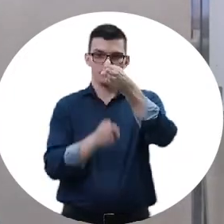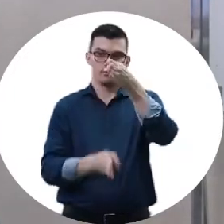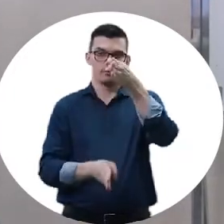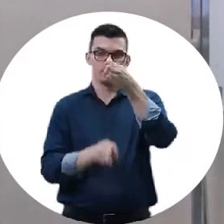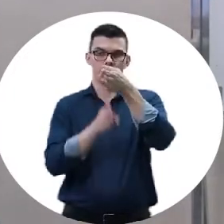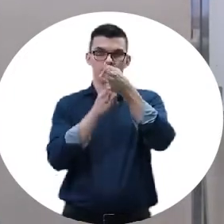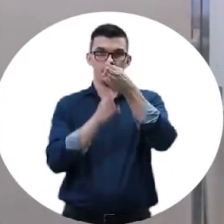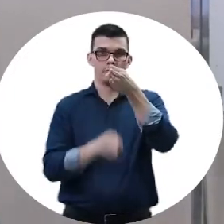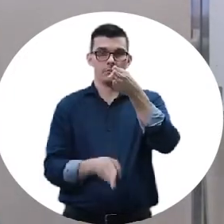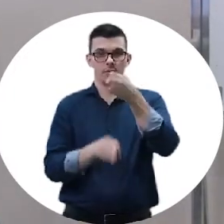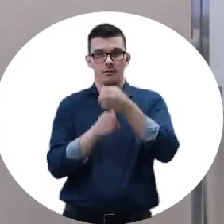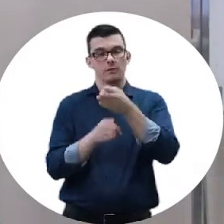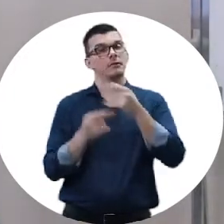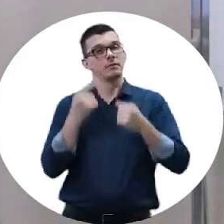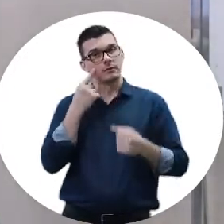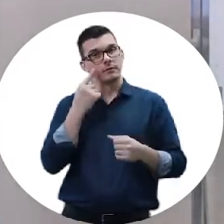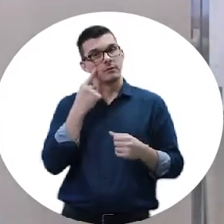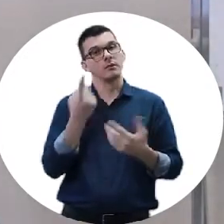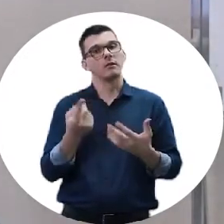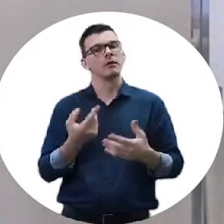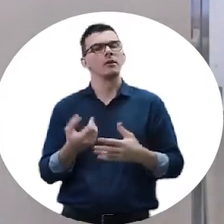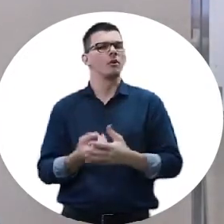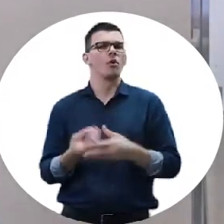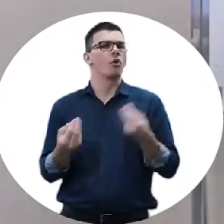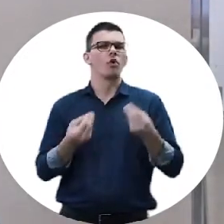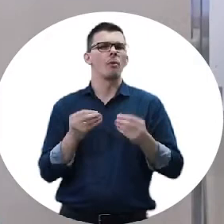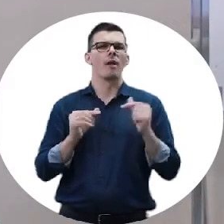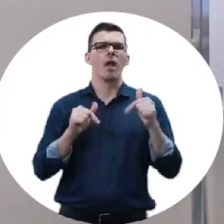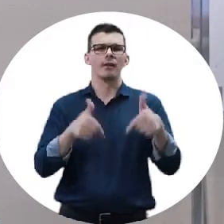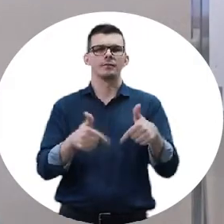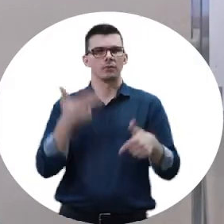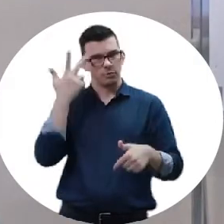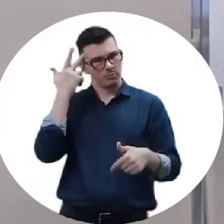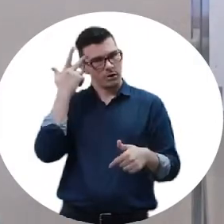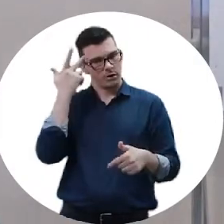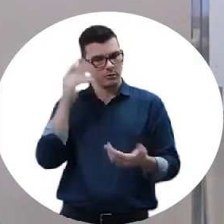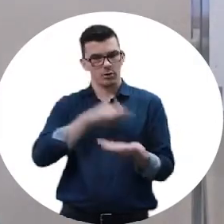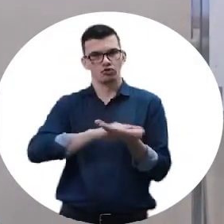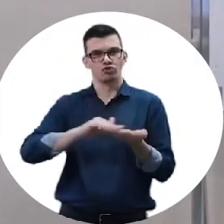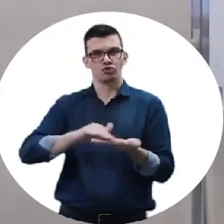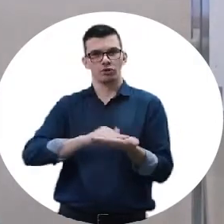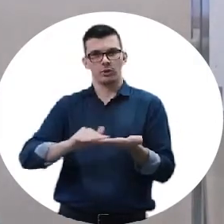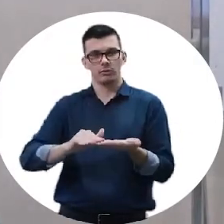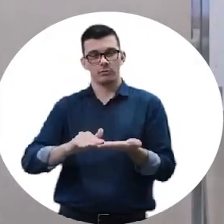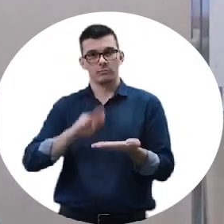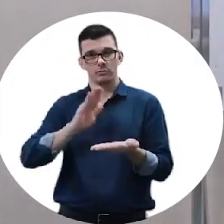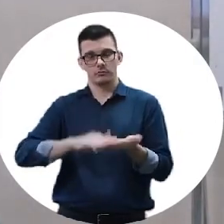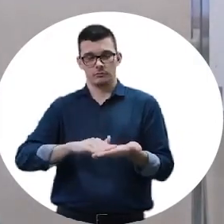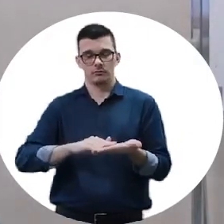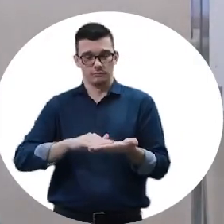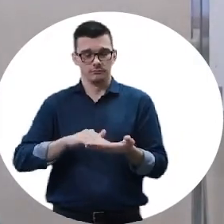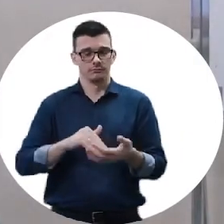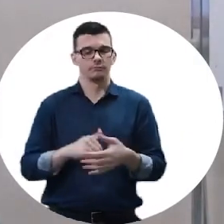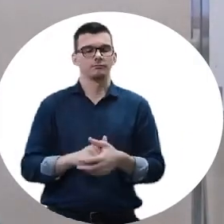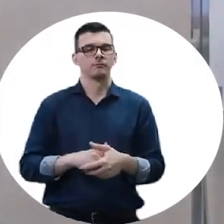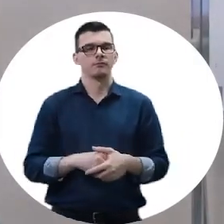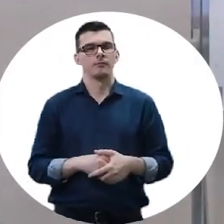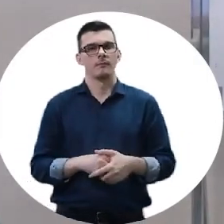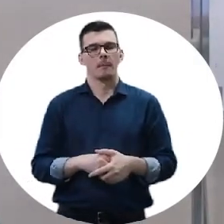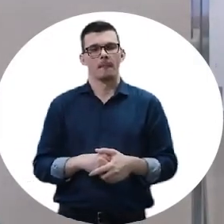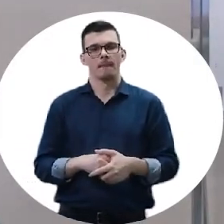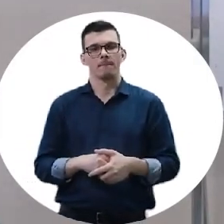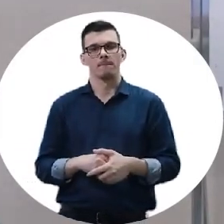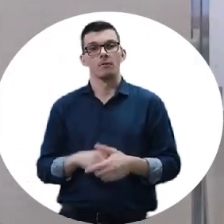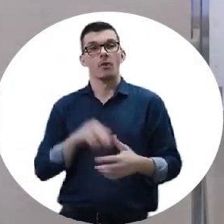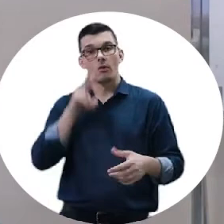vai ser anulada pelo peso de A. Aonde está a reação do normal? Está aqui no chão. A reação do normal está aqui no chão, menos M. Aonde